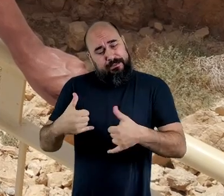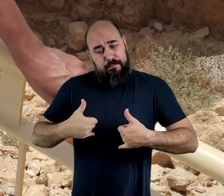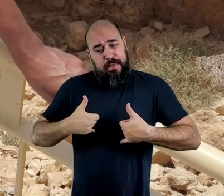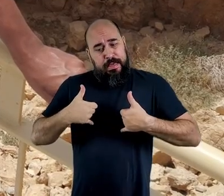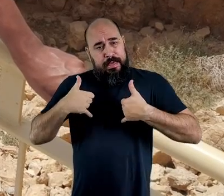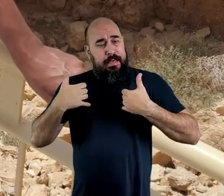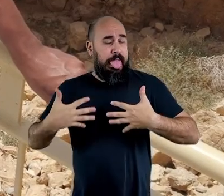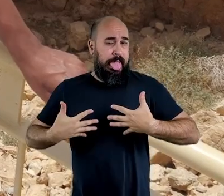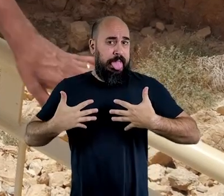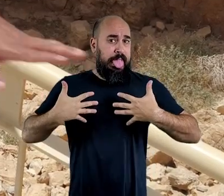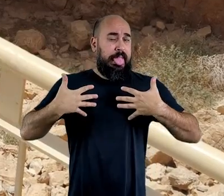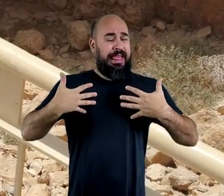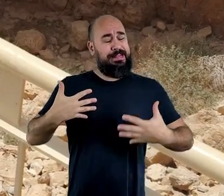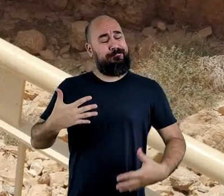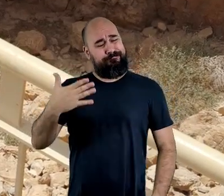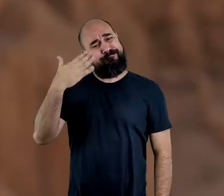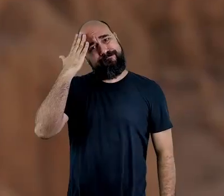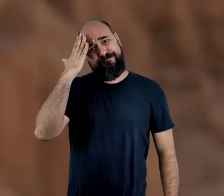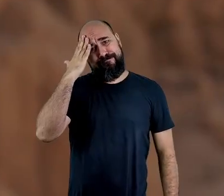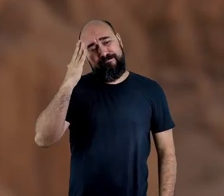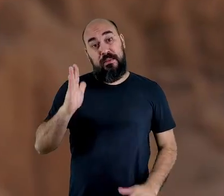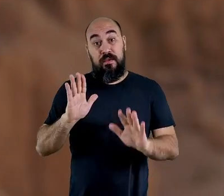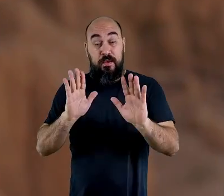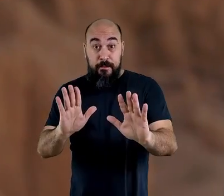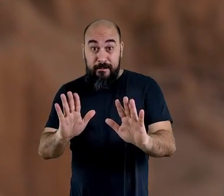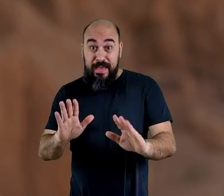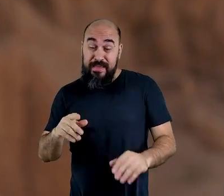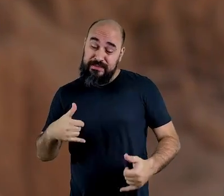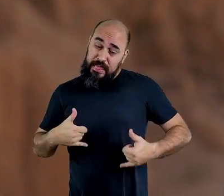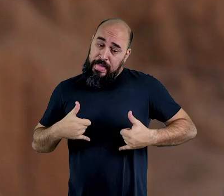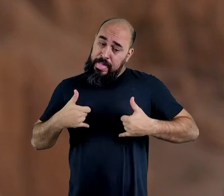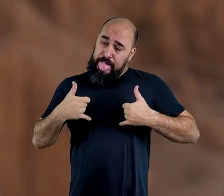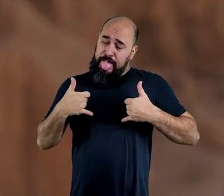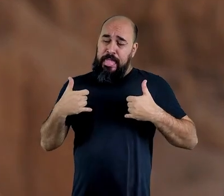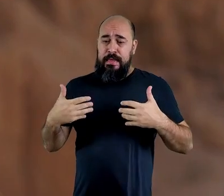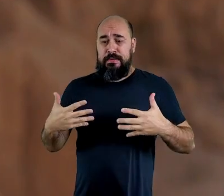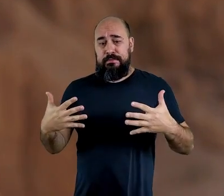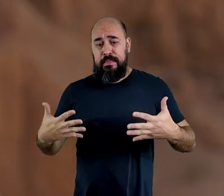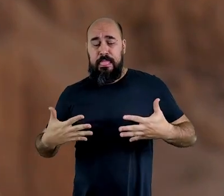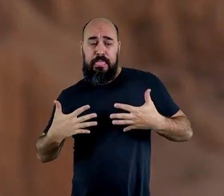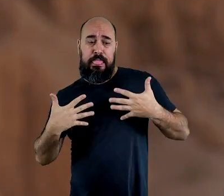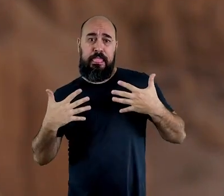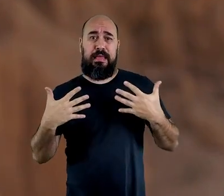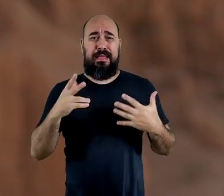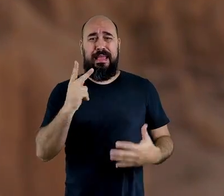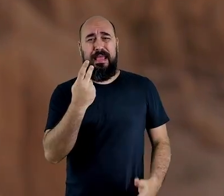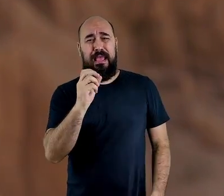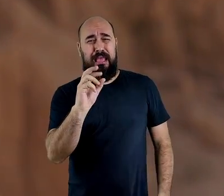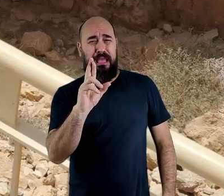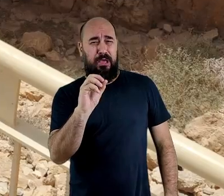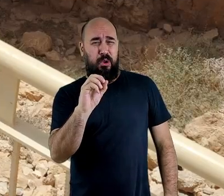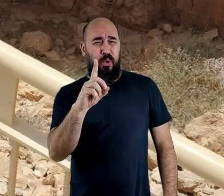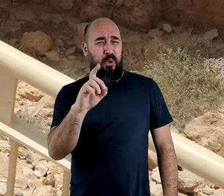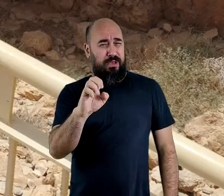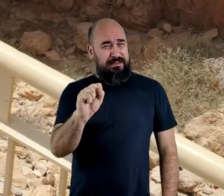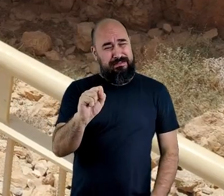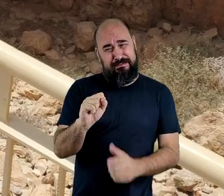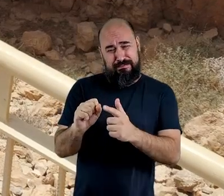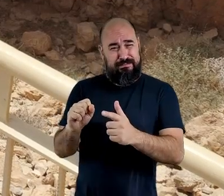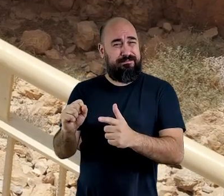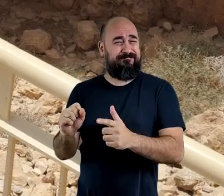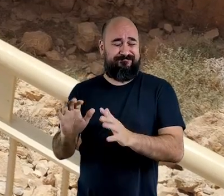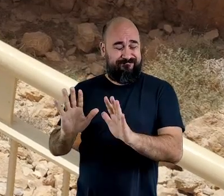para o envaidecimento. Mas, deixando de lado esse aspecto psicológico do autor dessa fortaleza, deixe-me falar um